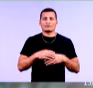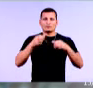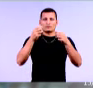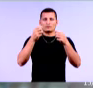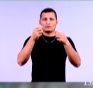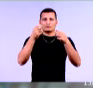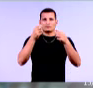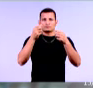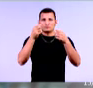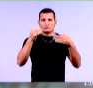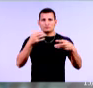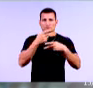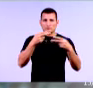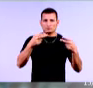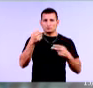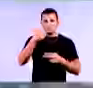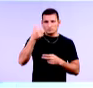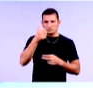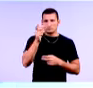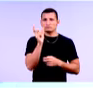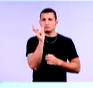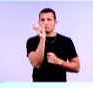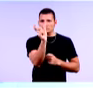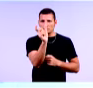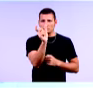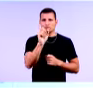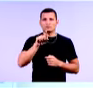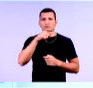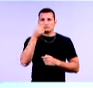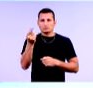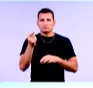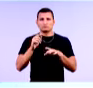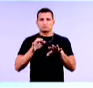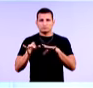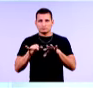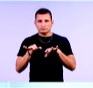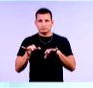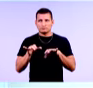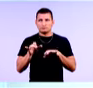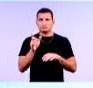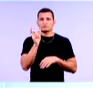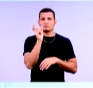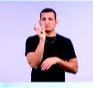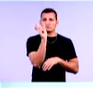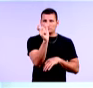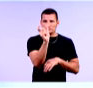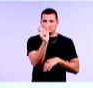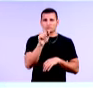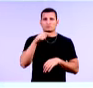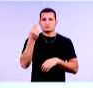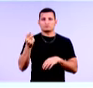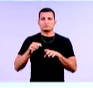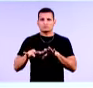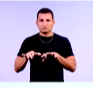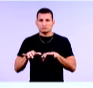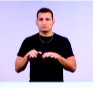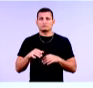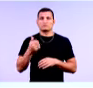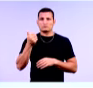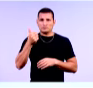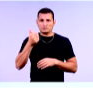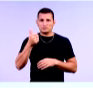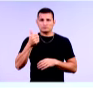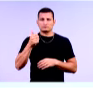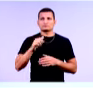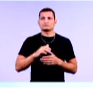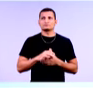primeiro classifica para depois criar e manipular. Classificar criar e manipular. Primeira coisa que a gente tem que fazer é